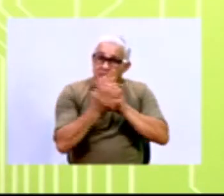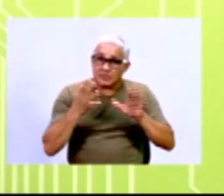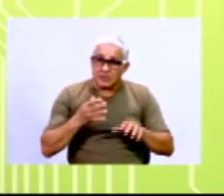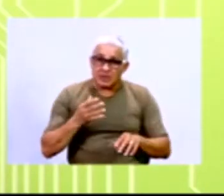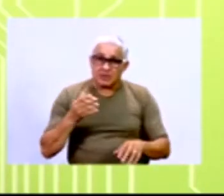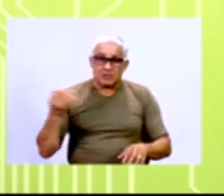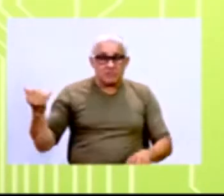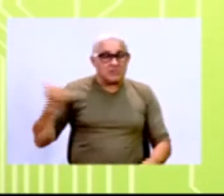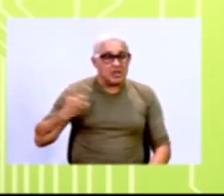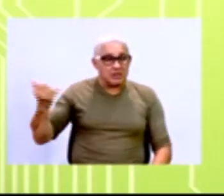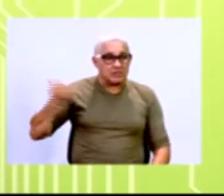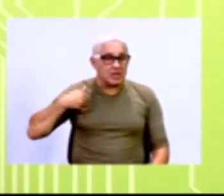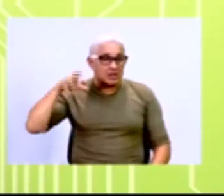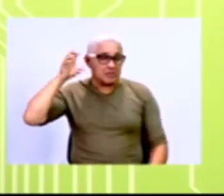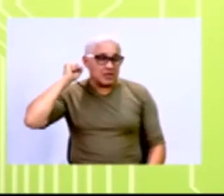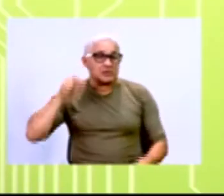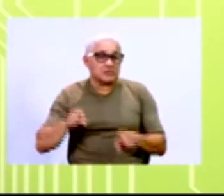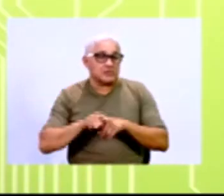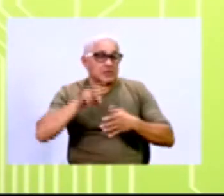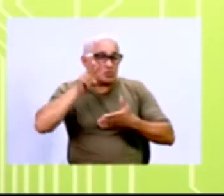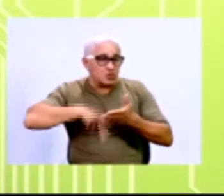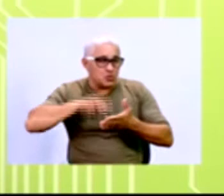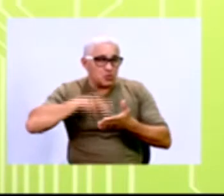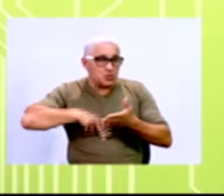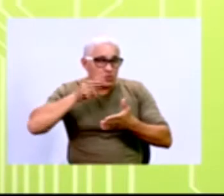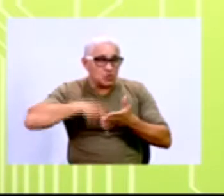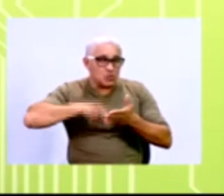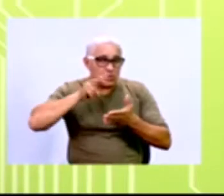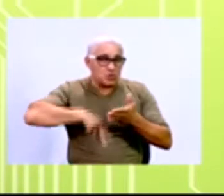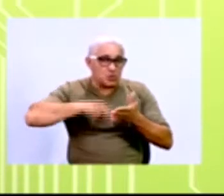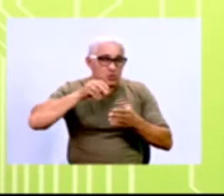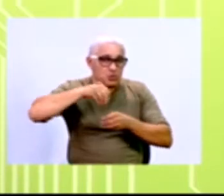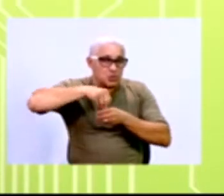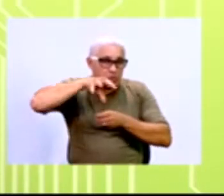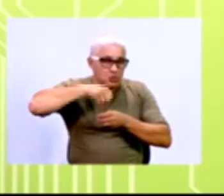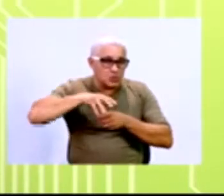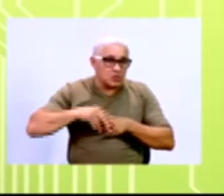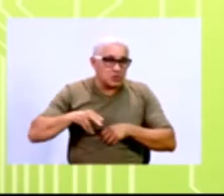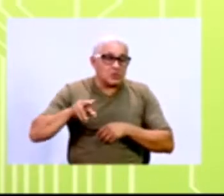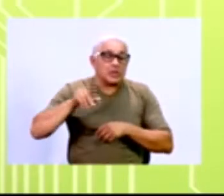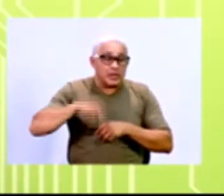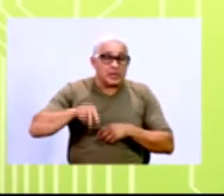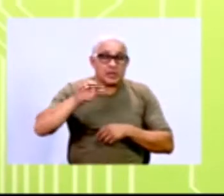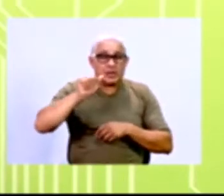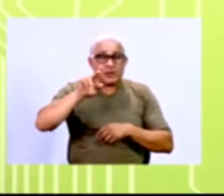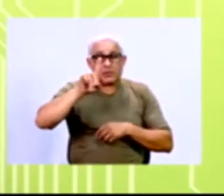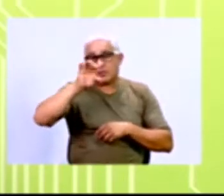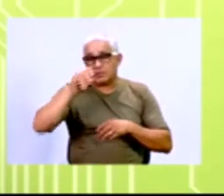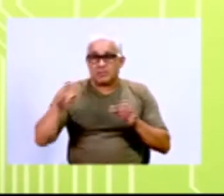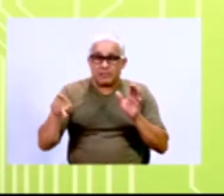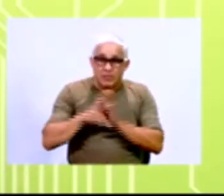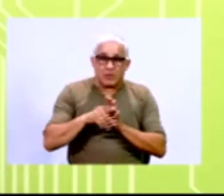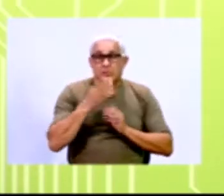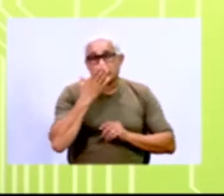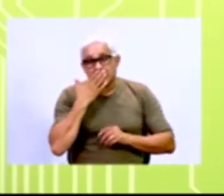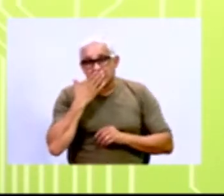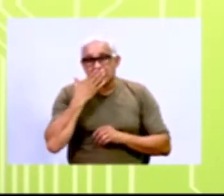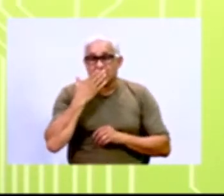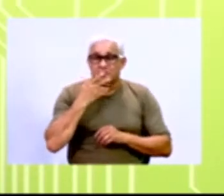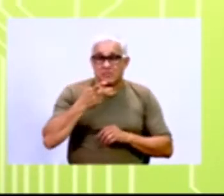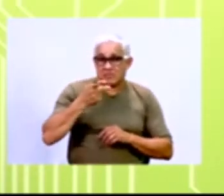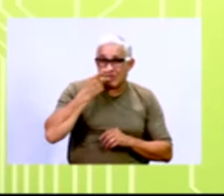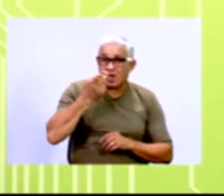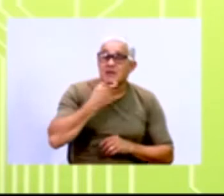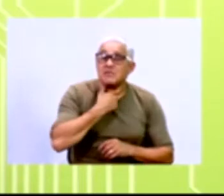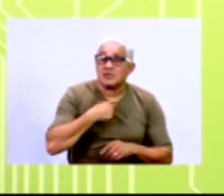a passo, né? Vai lendo o conteúdo, tudo isso são recursos de áudio. Então, é a fala, é a música